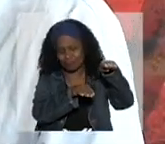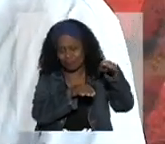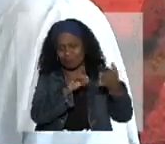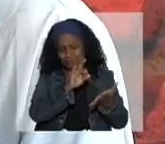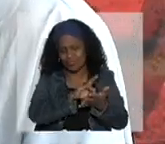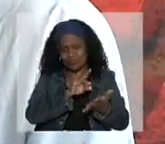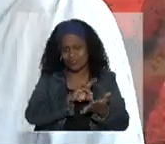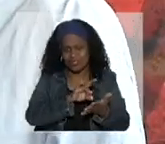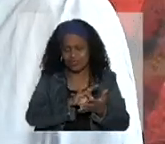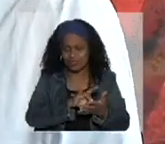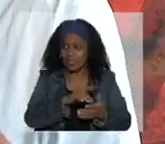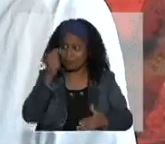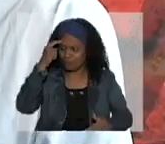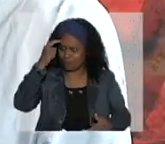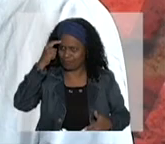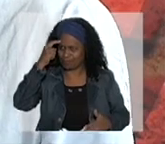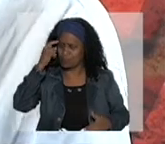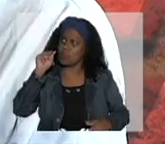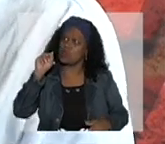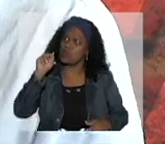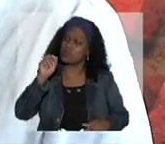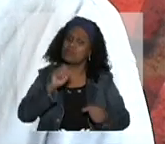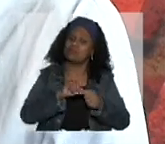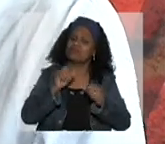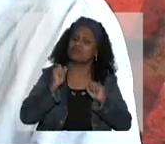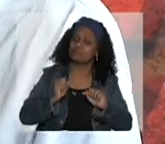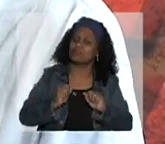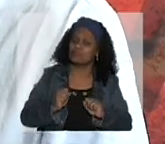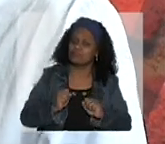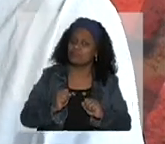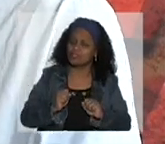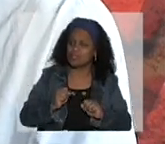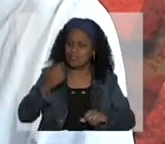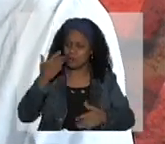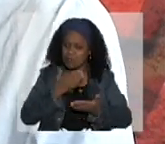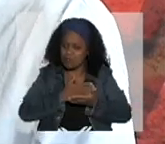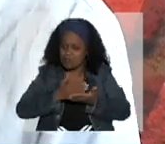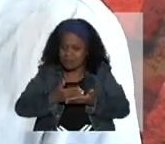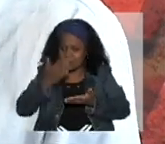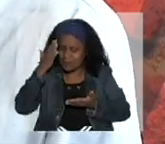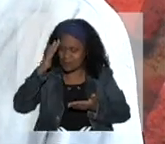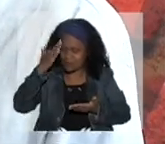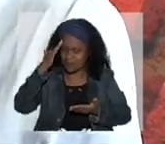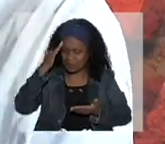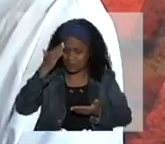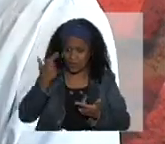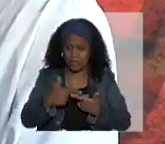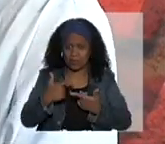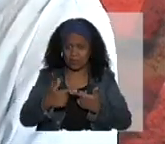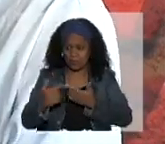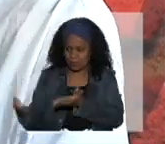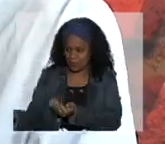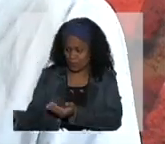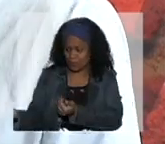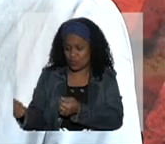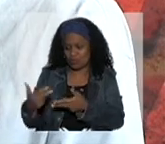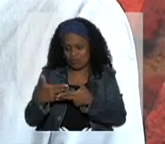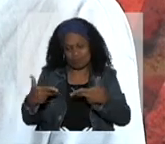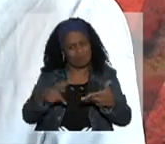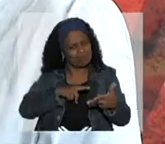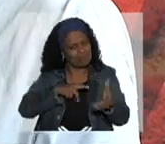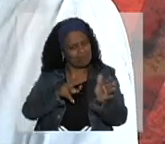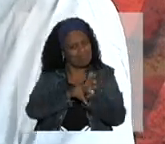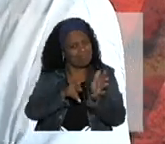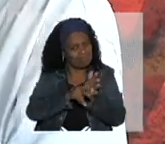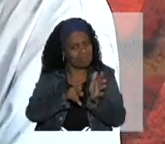que a gente fique nesse local. E aí a gente foi pensar o que poderia ser feito. Começamos a tentar entender como funciona, porque na juventude tem uma